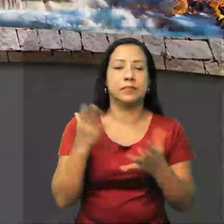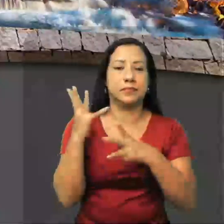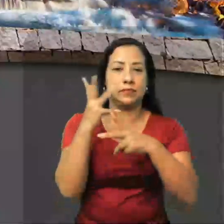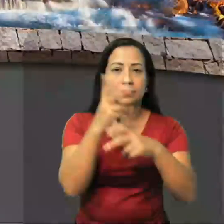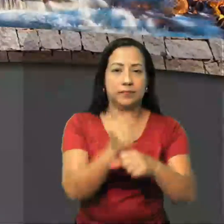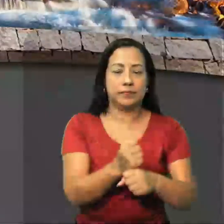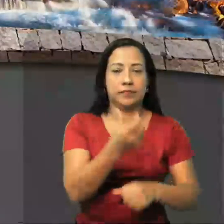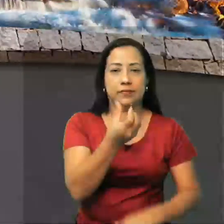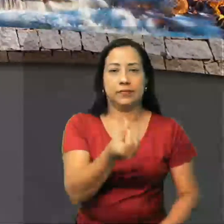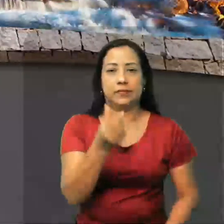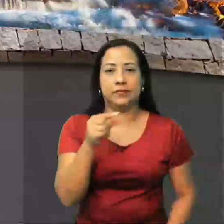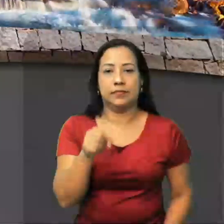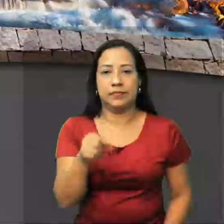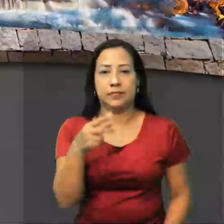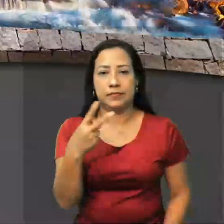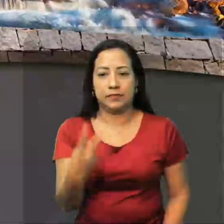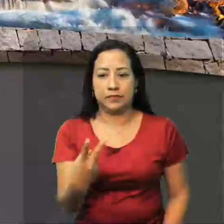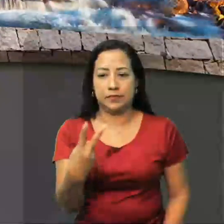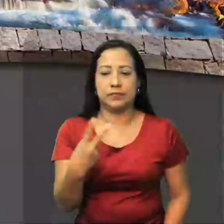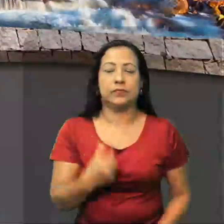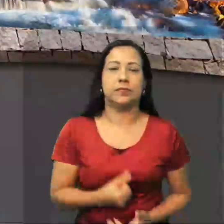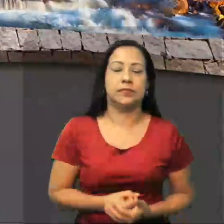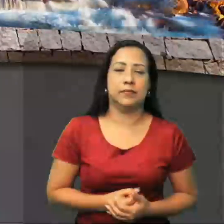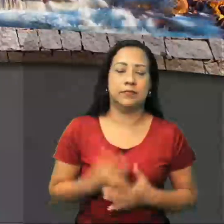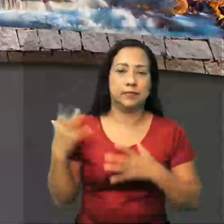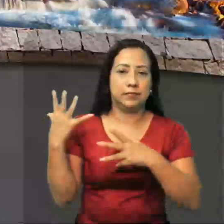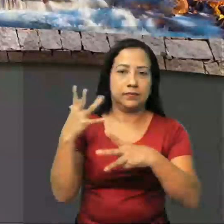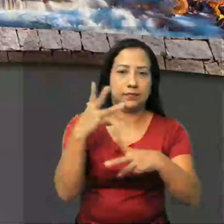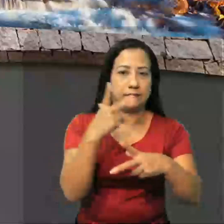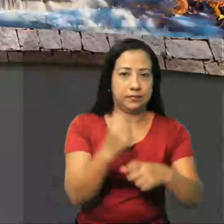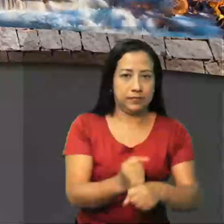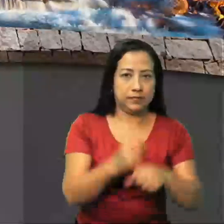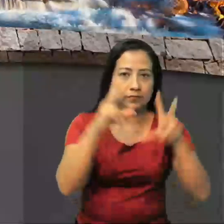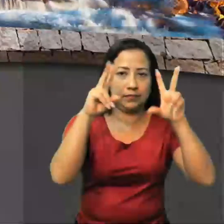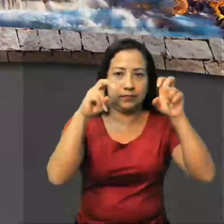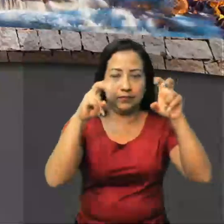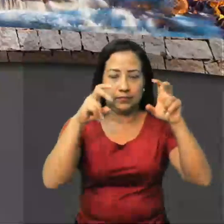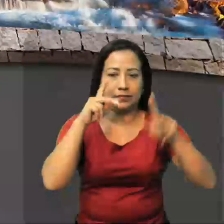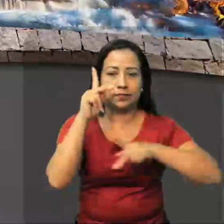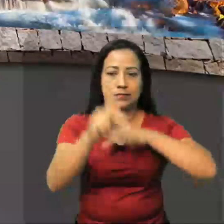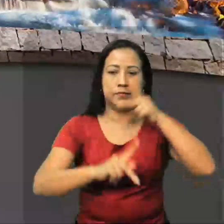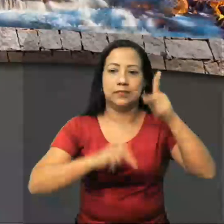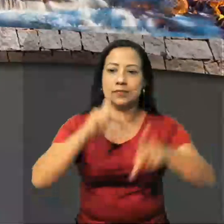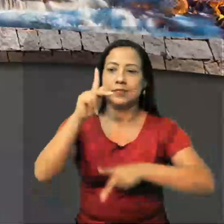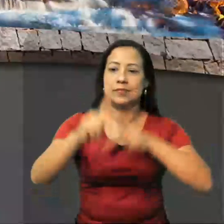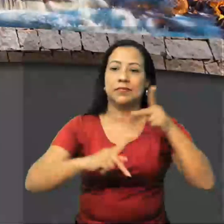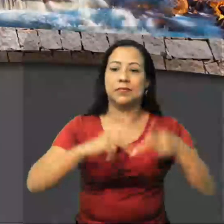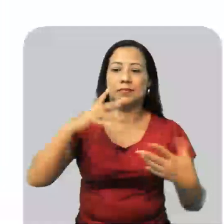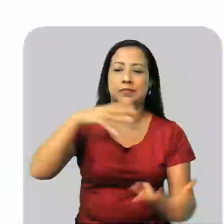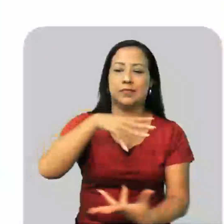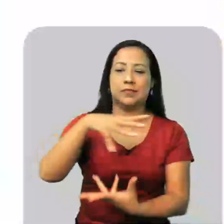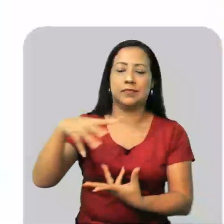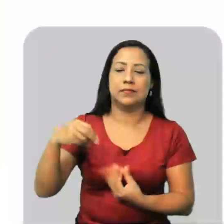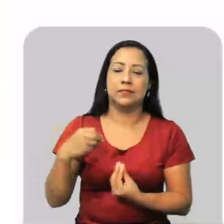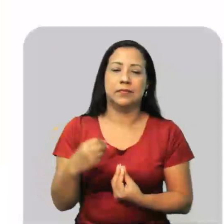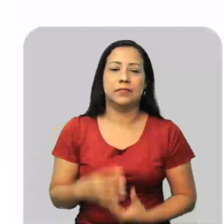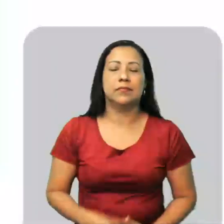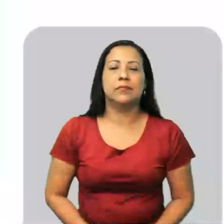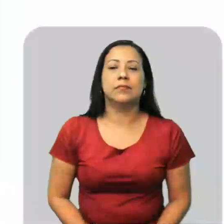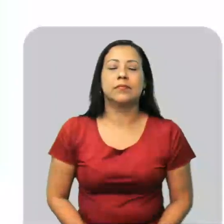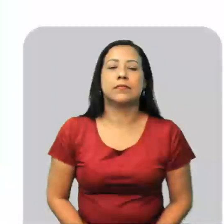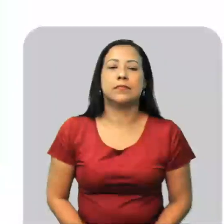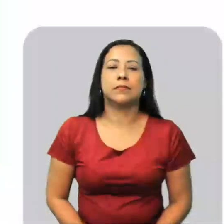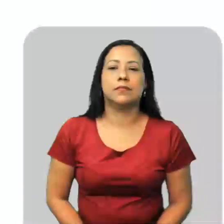revisão sobre população, tá? Onde nós vamos revisar como é o crescimento dessa população mundial. Veja